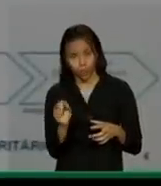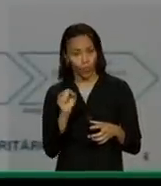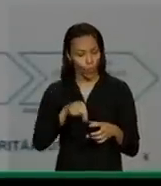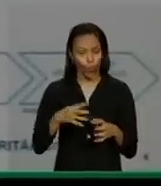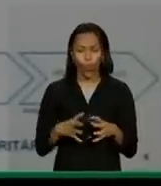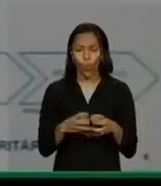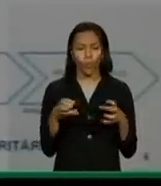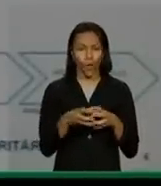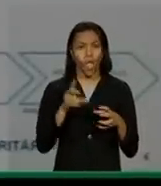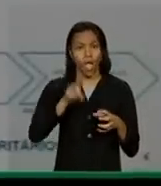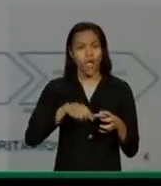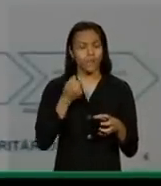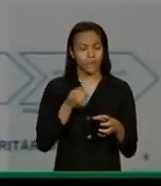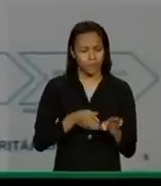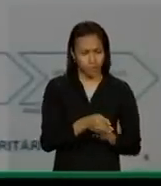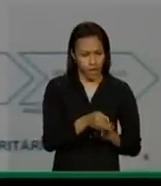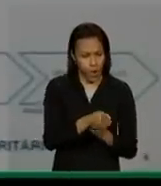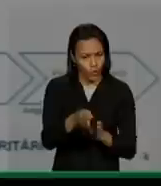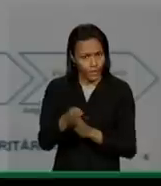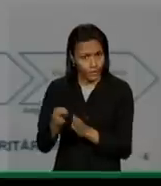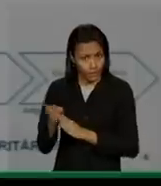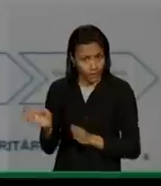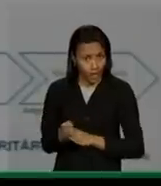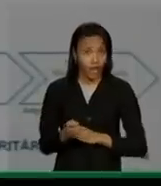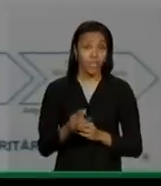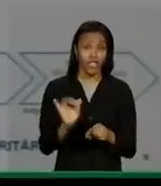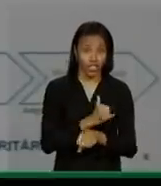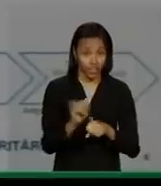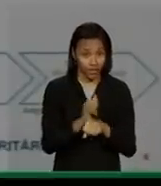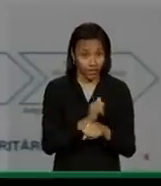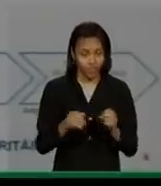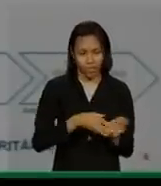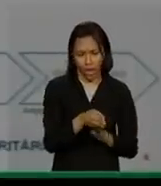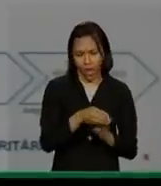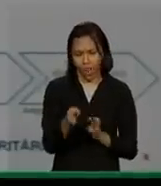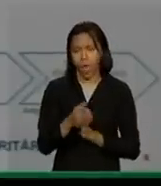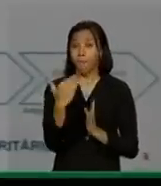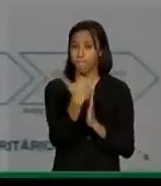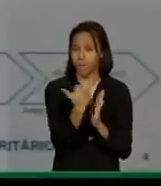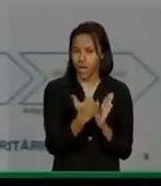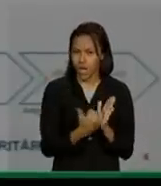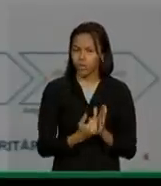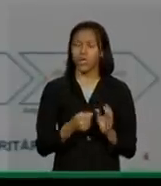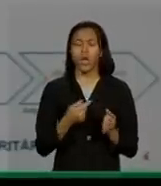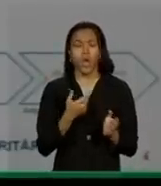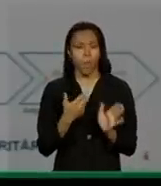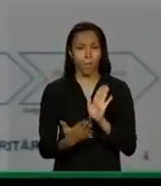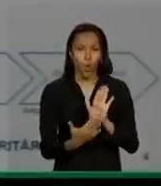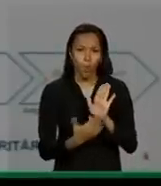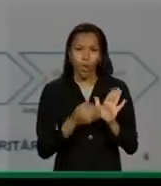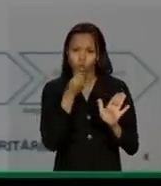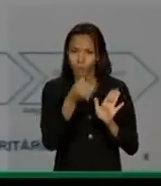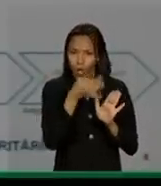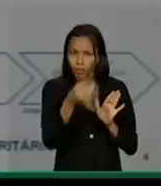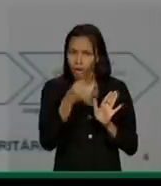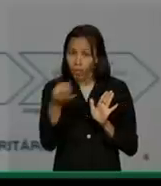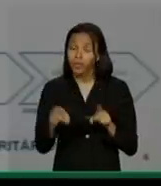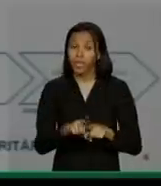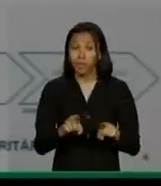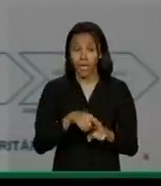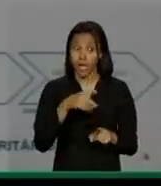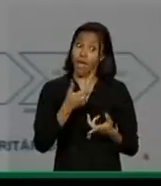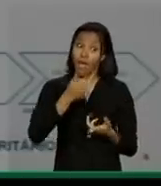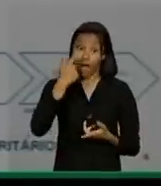nós prestar assessoramento estabelecer diretrizes estratégicas e planos propor e avaliar iniciativas supervisionar e